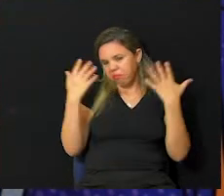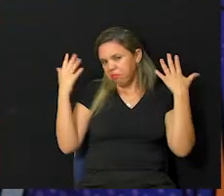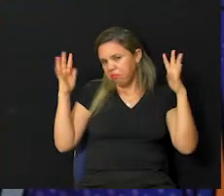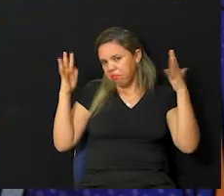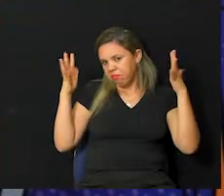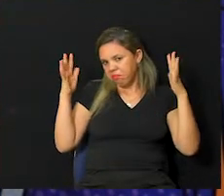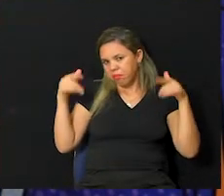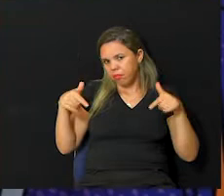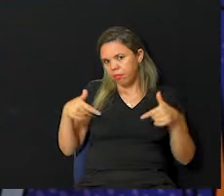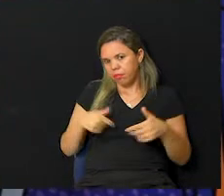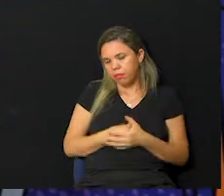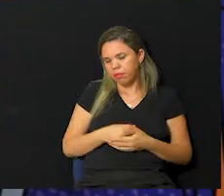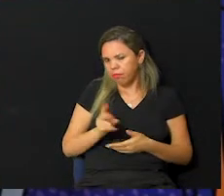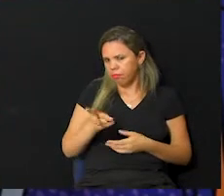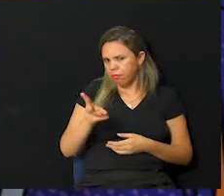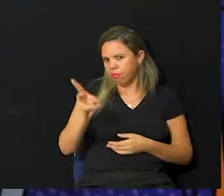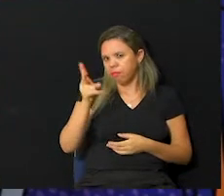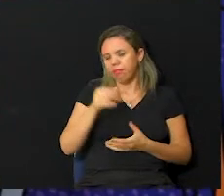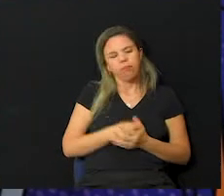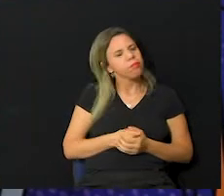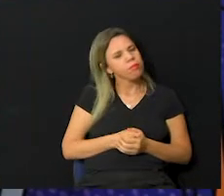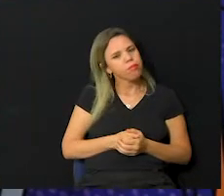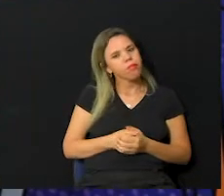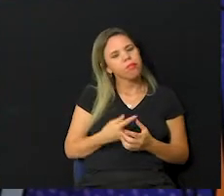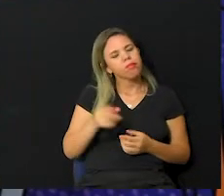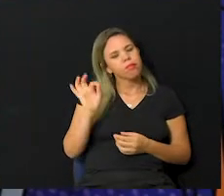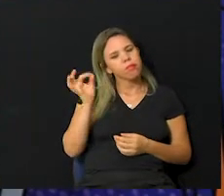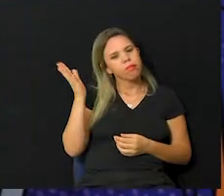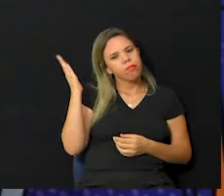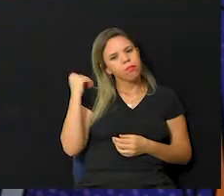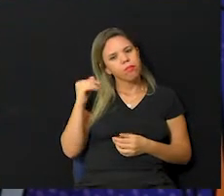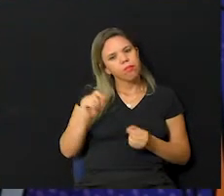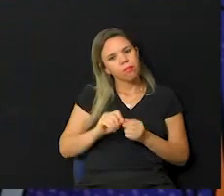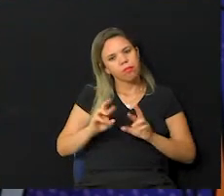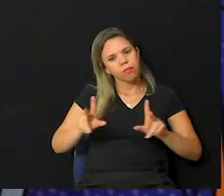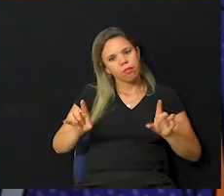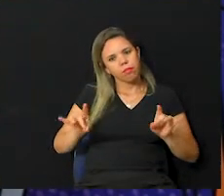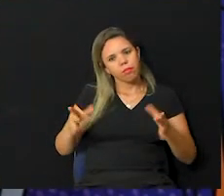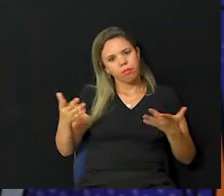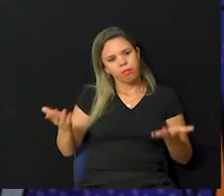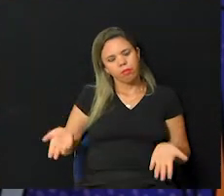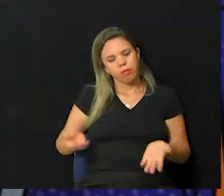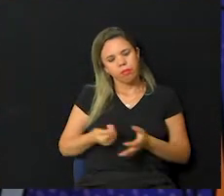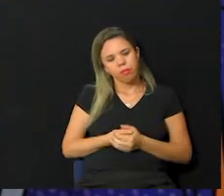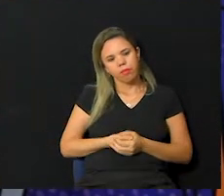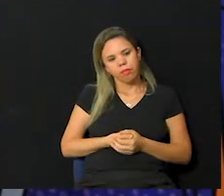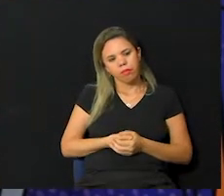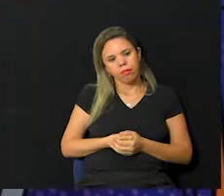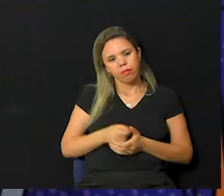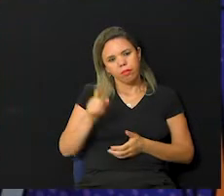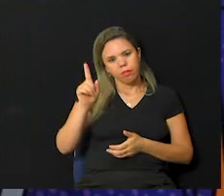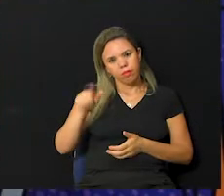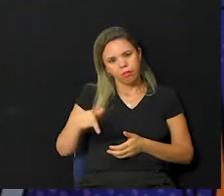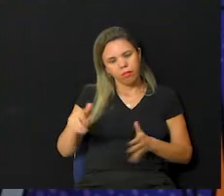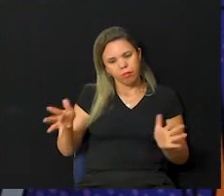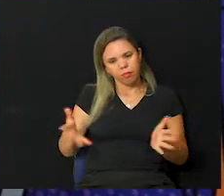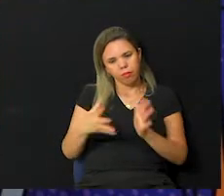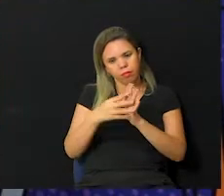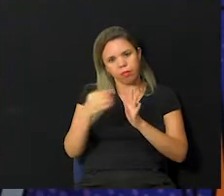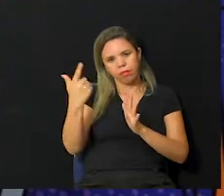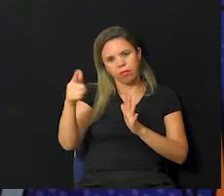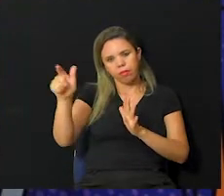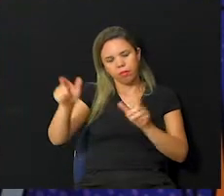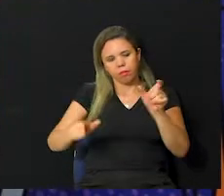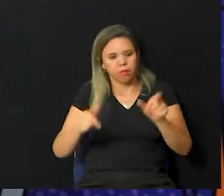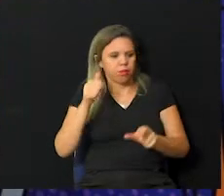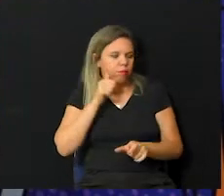Bela, parabéns pelo seu trabalho, continue, né, porque eu tenho certeza que faz diferença e que você seja